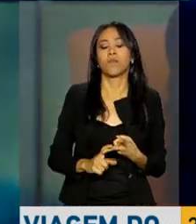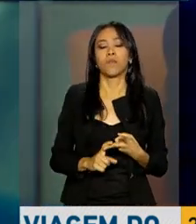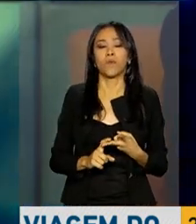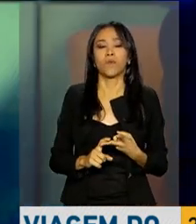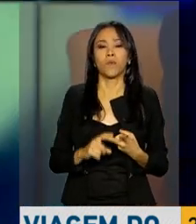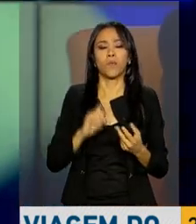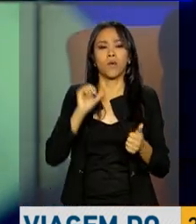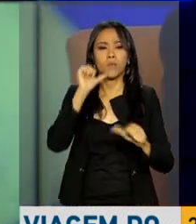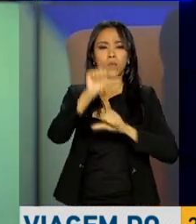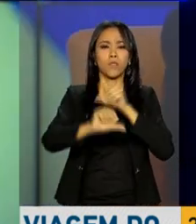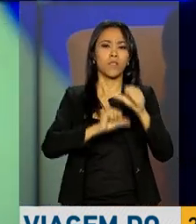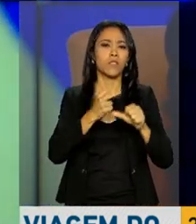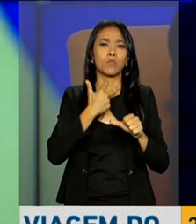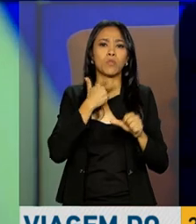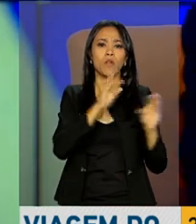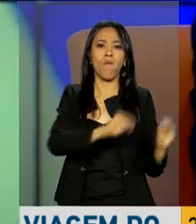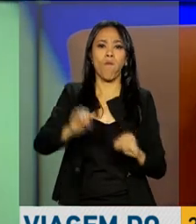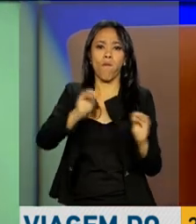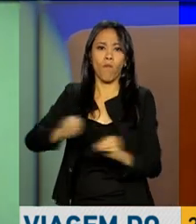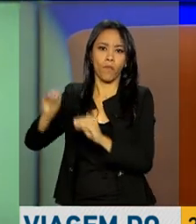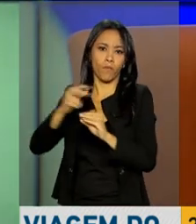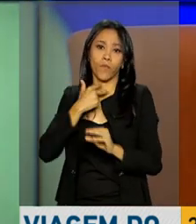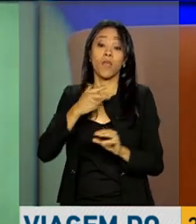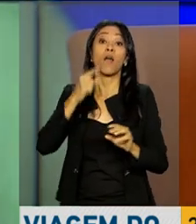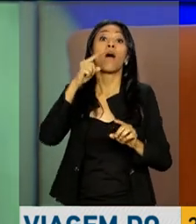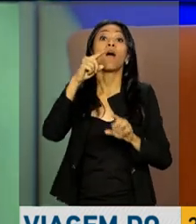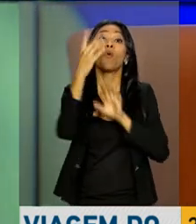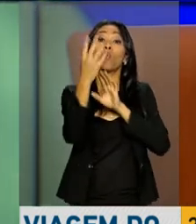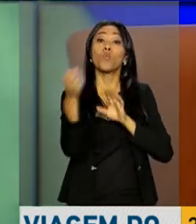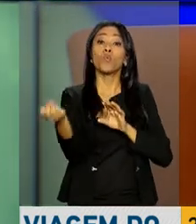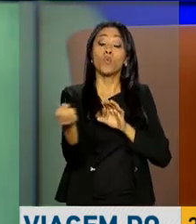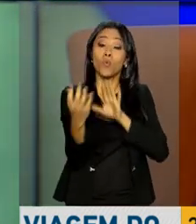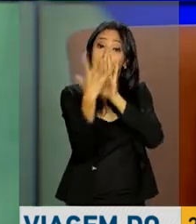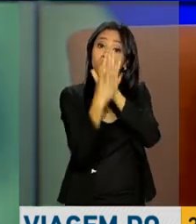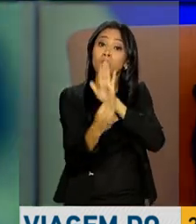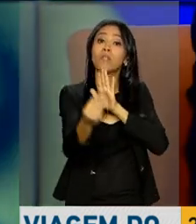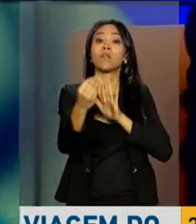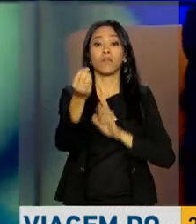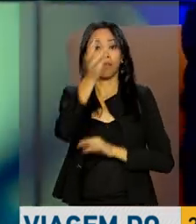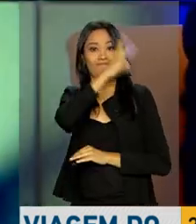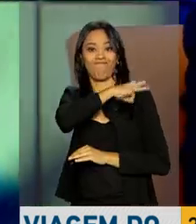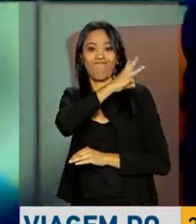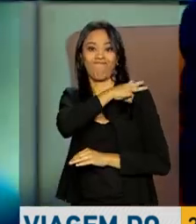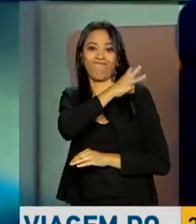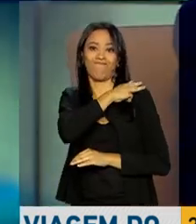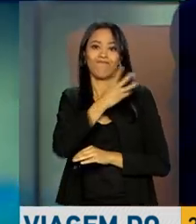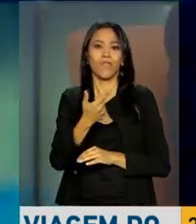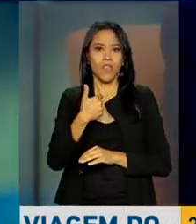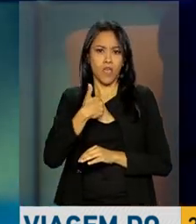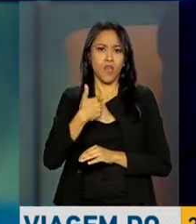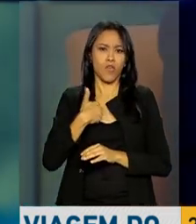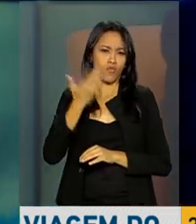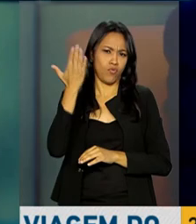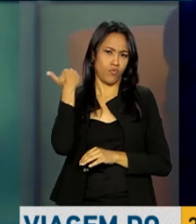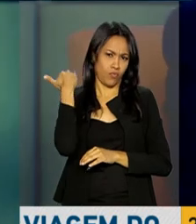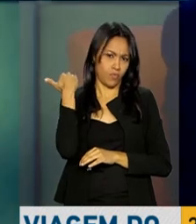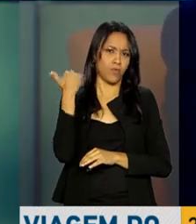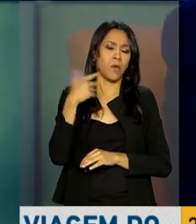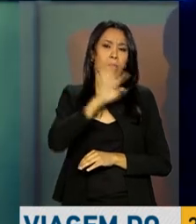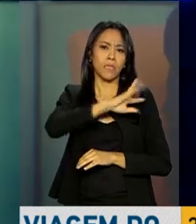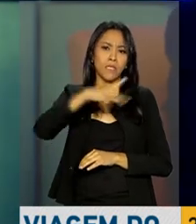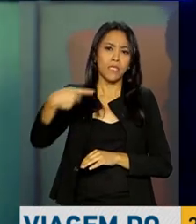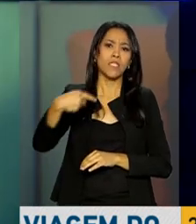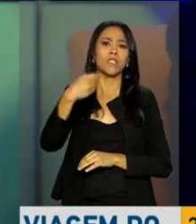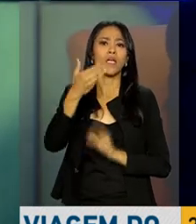se tornou também inadiável, a chamada reforma do ensino médio. É interessante, Adler. Eu fui presidente da Câmara dos Deputados pela